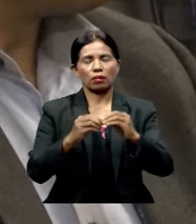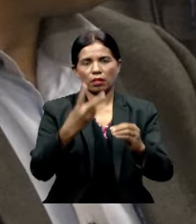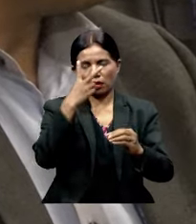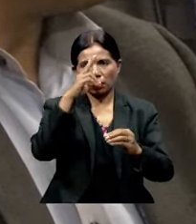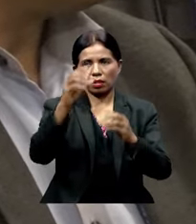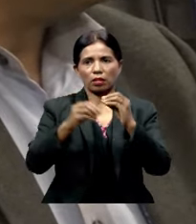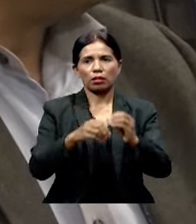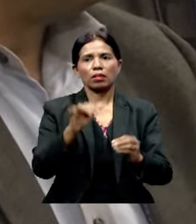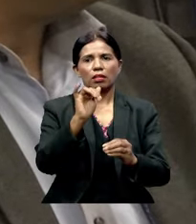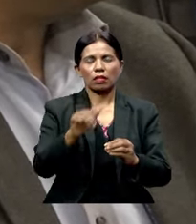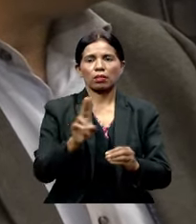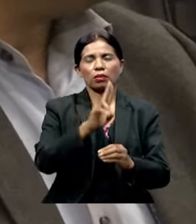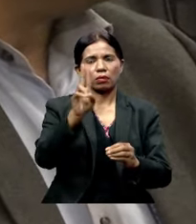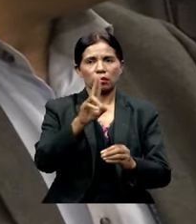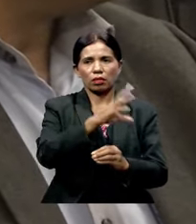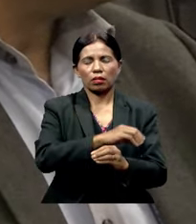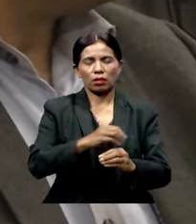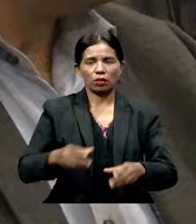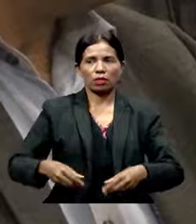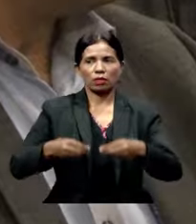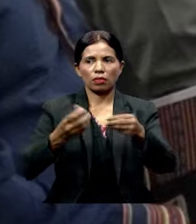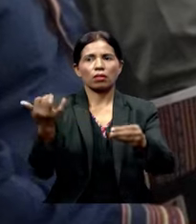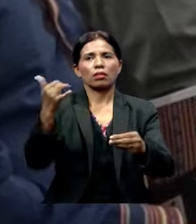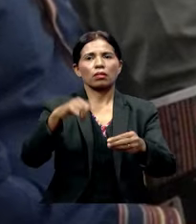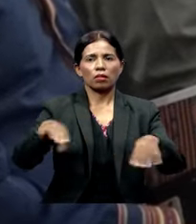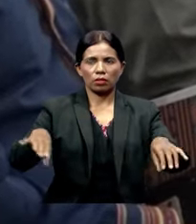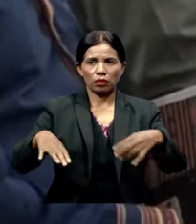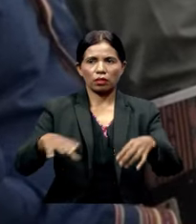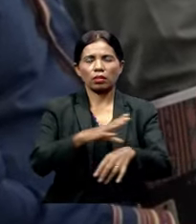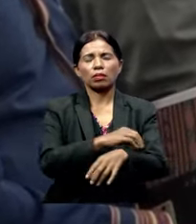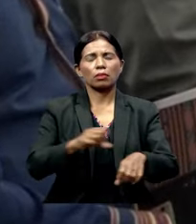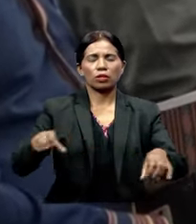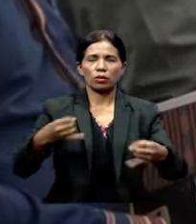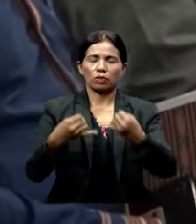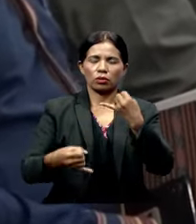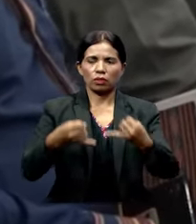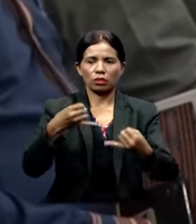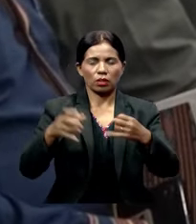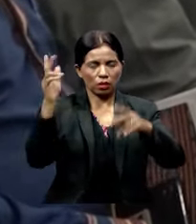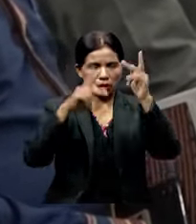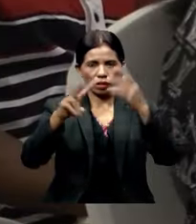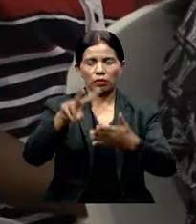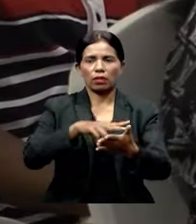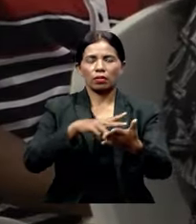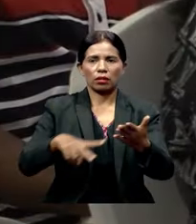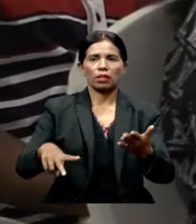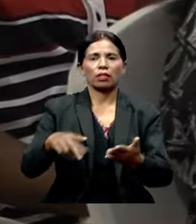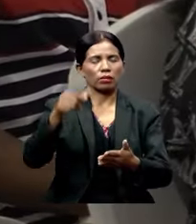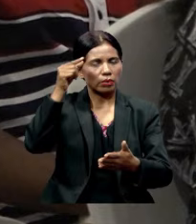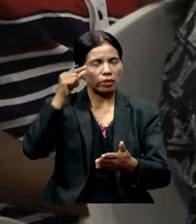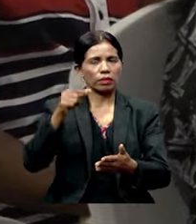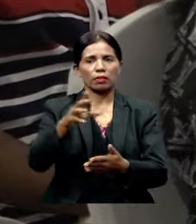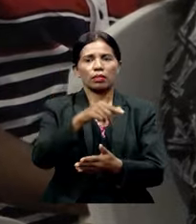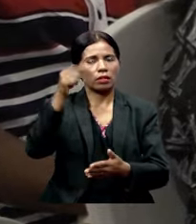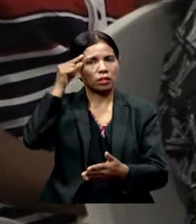no satisfação utilizador no fornecedor SIRA Serviço Sistema Justiça Formal e a caso violência baseia ba gênero. O